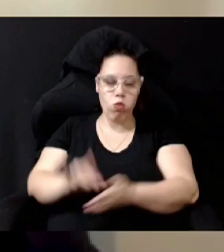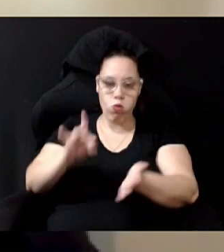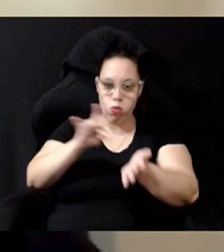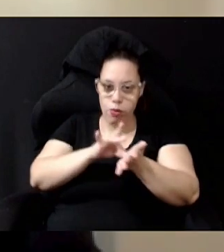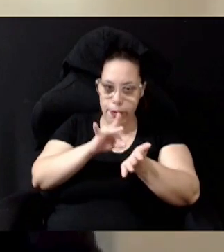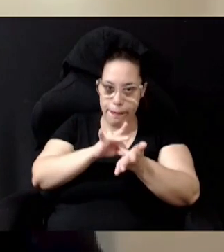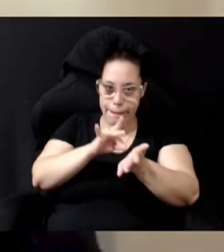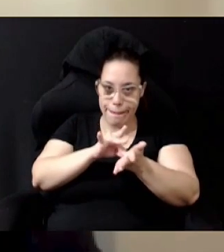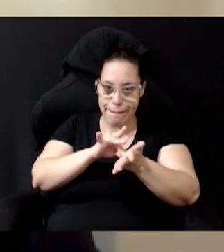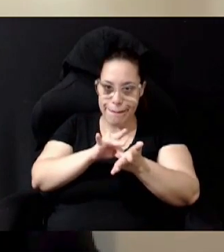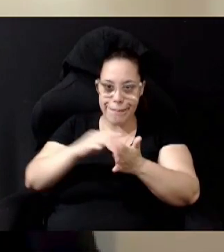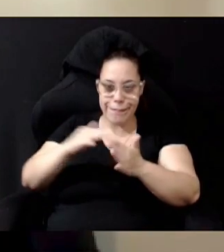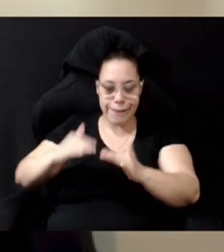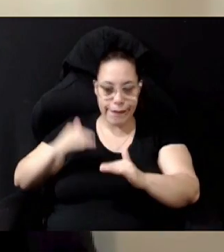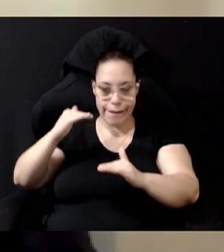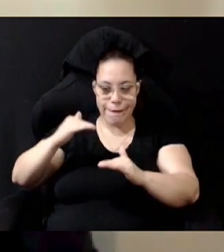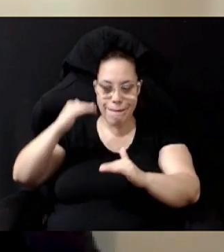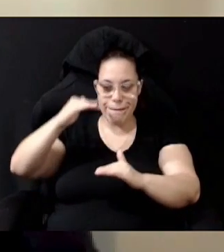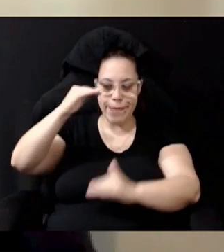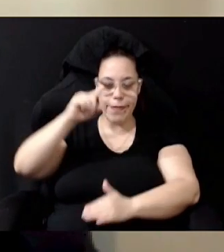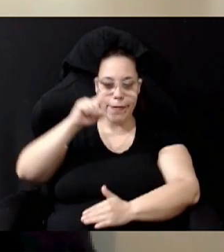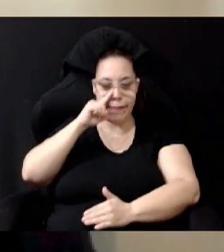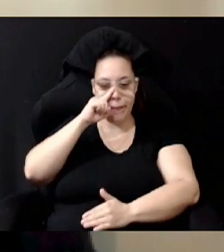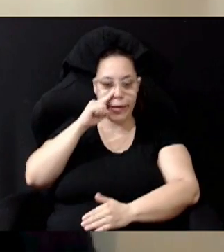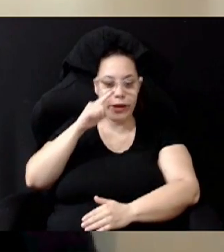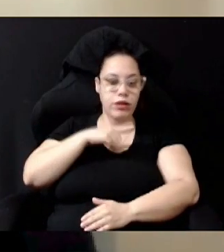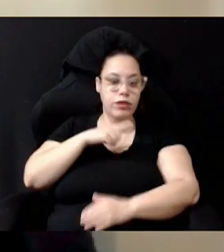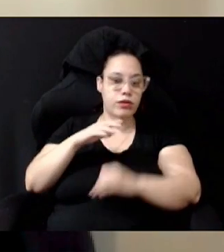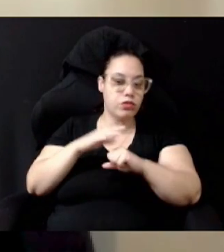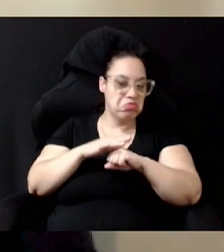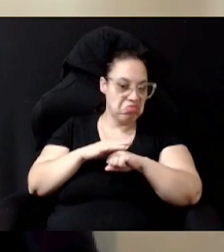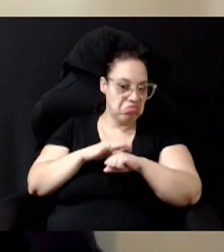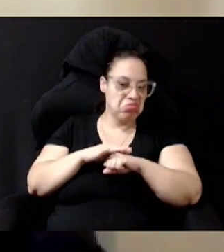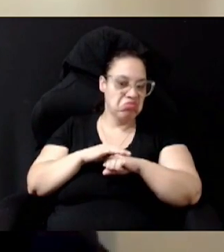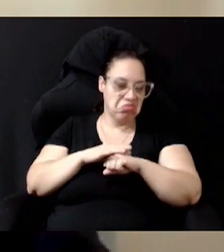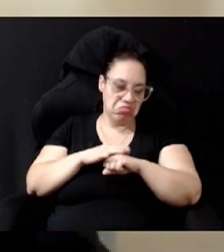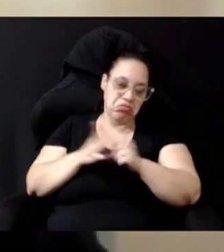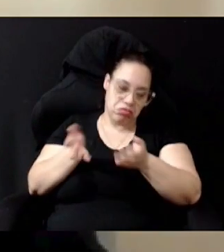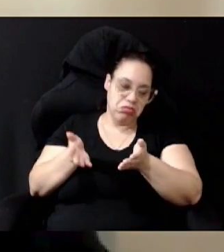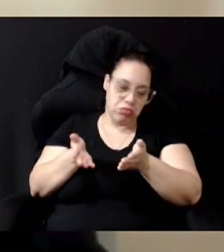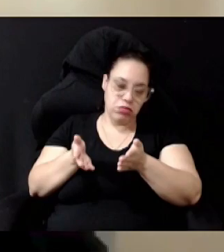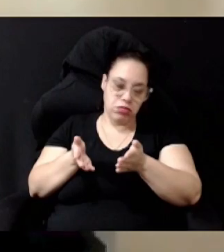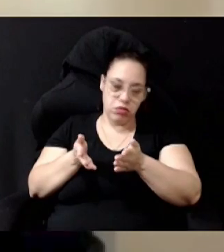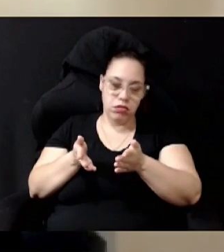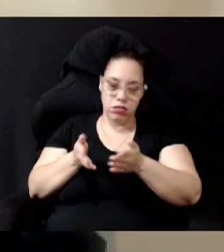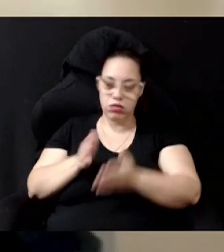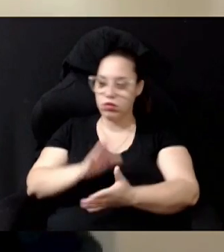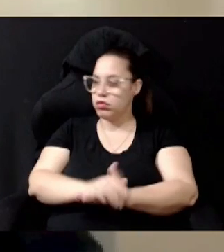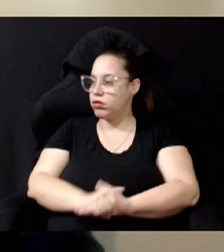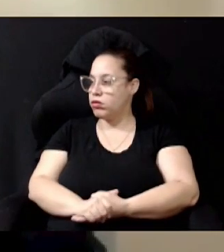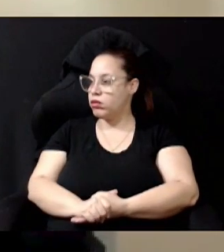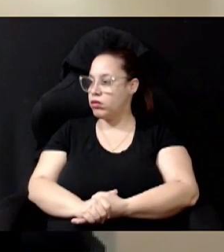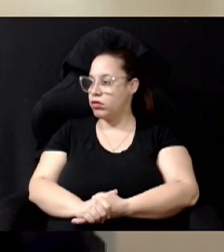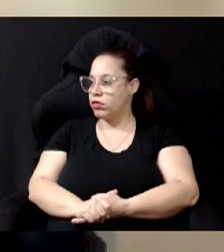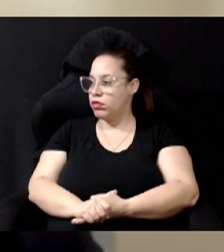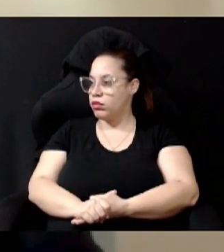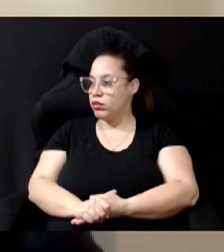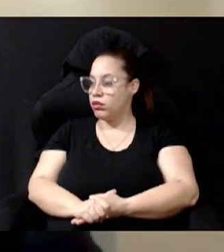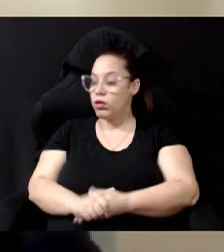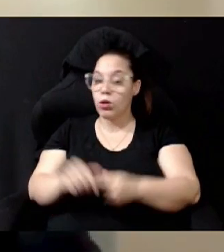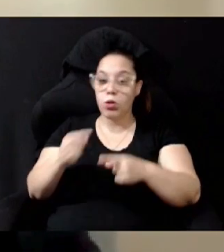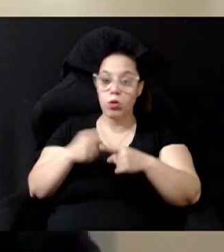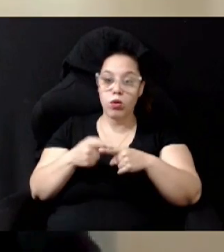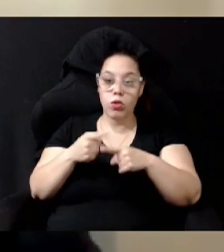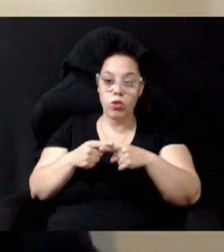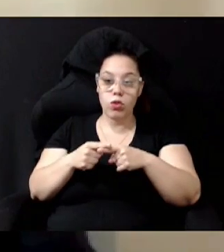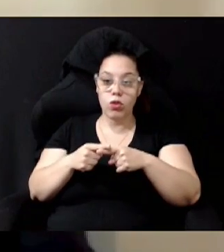idade, aumenta o risco de se ter a doença. Isso realmente, certamente. É porque é o seguinte, desculpe só te interromper, mas é